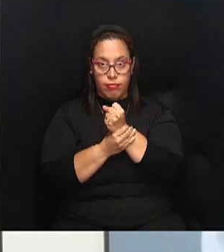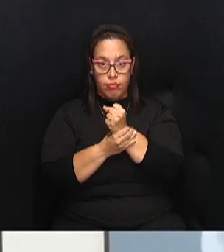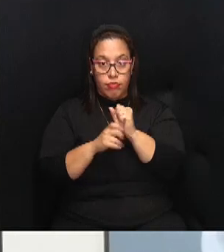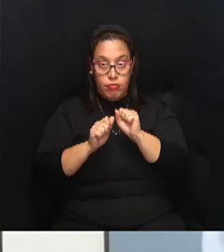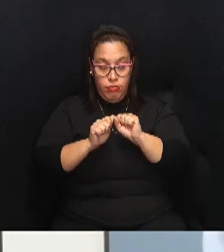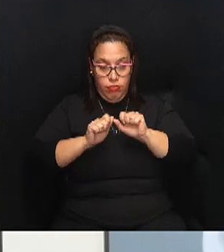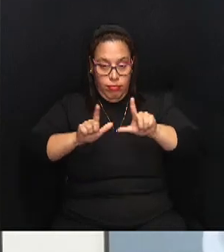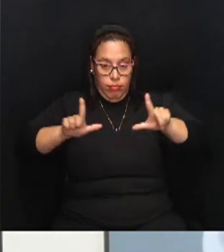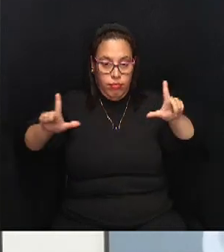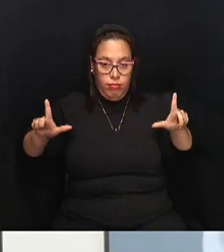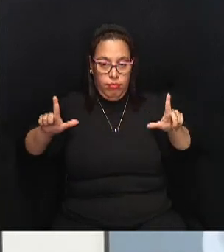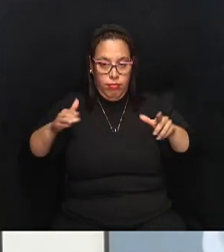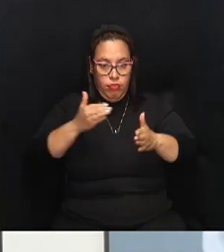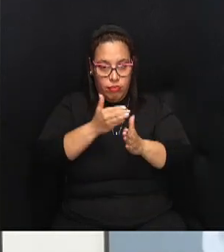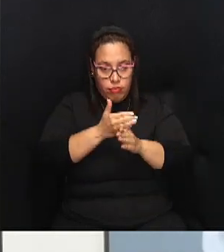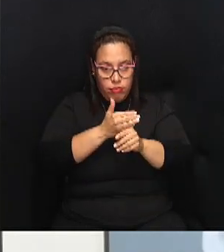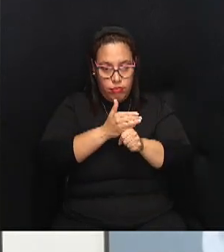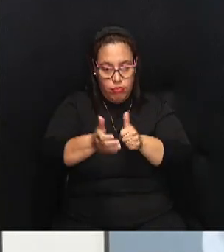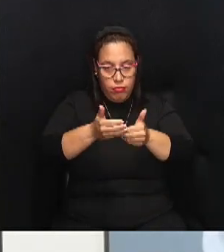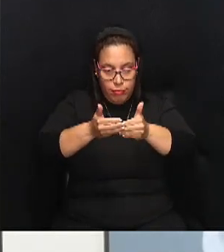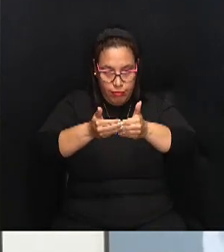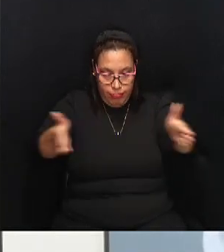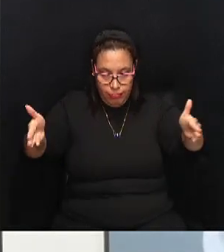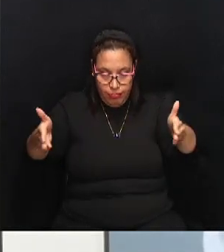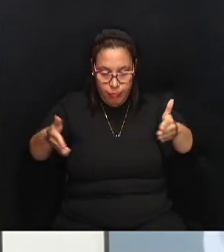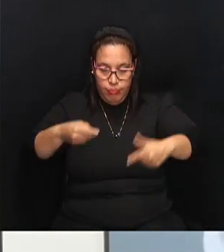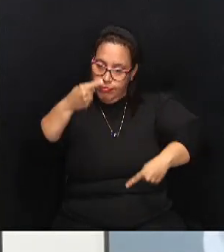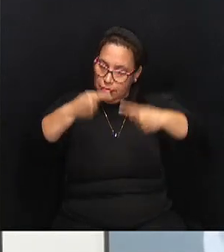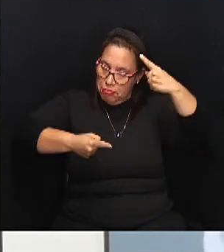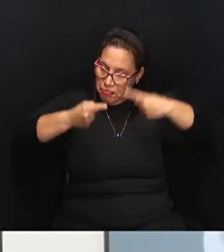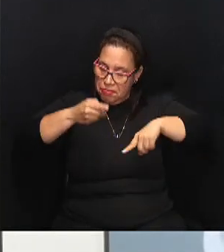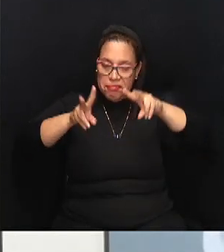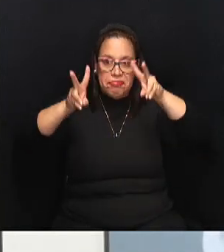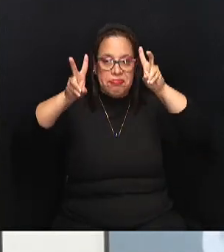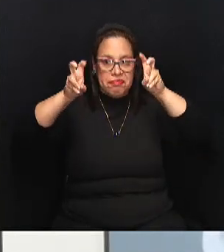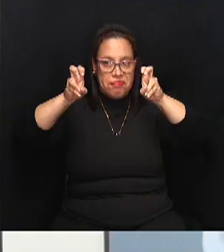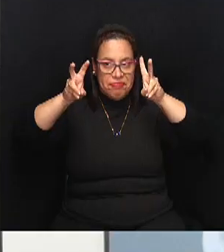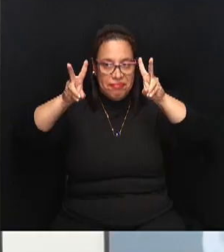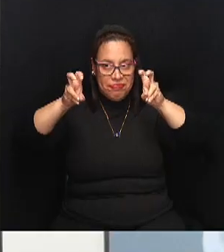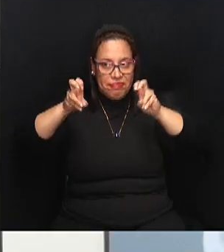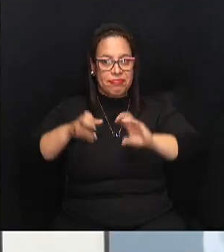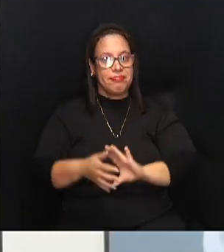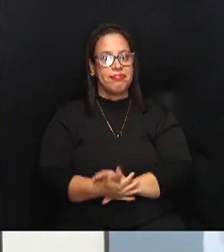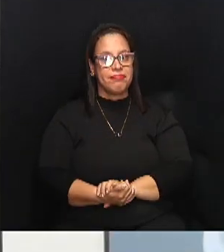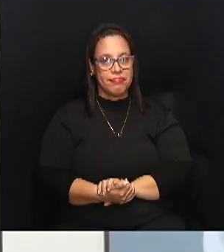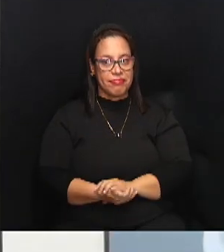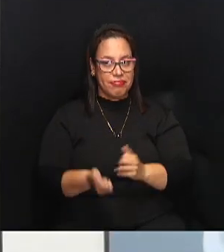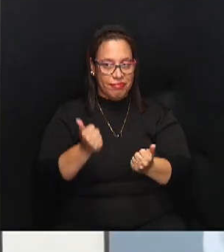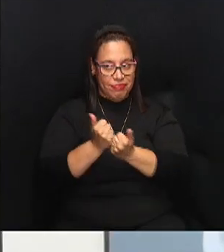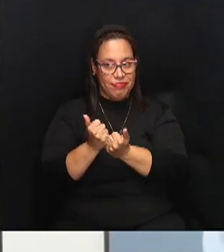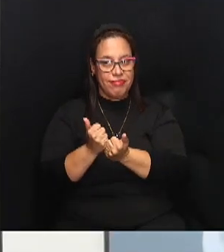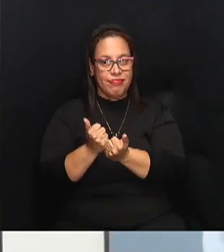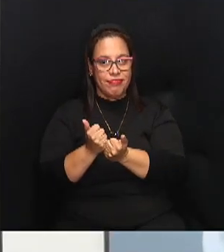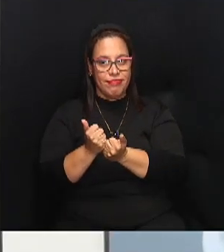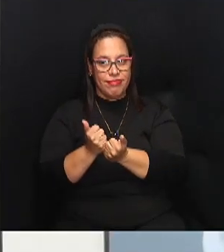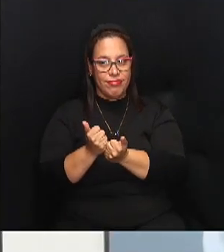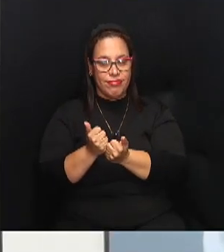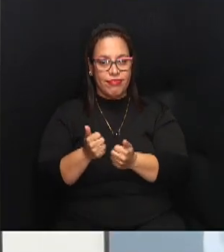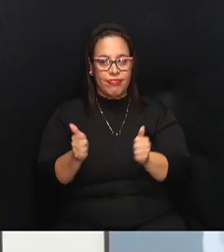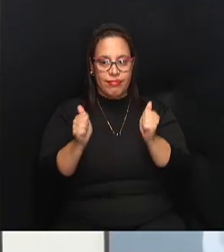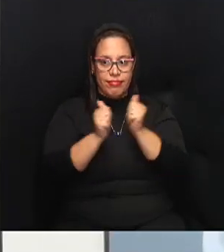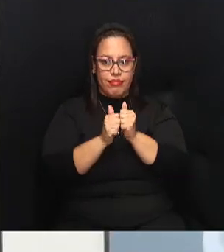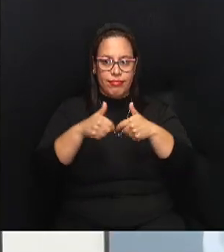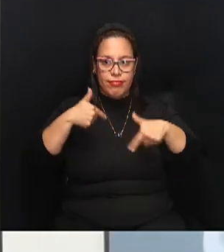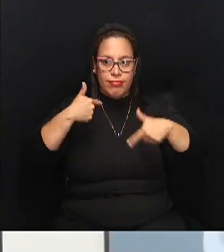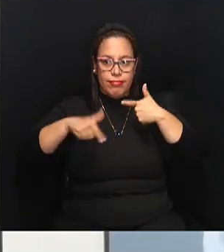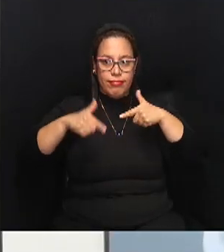as portas do gabinete dele para a gente debater esse assunto. Tem sido um parceiro mesmo, vamos juntos